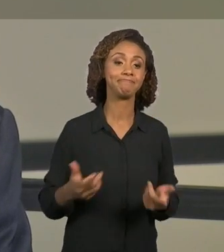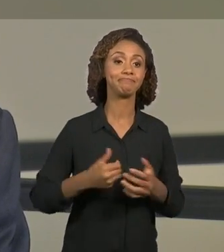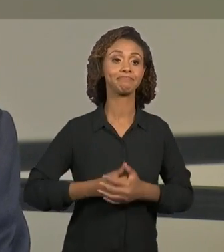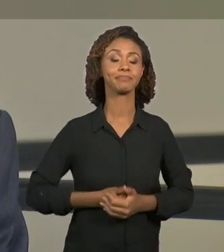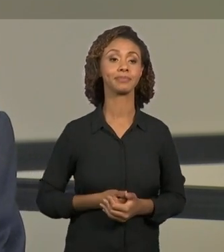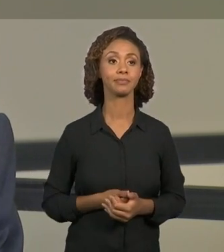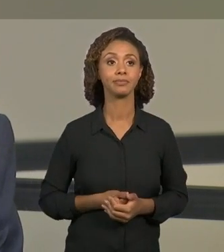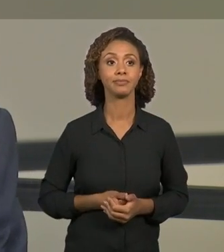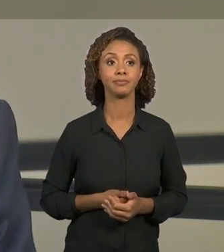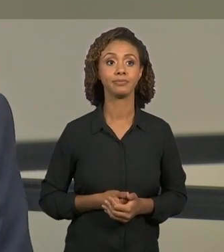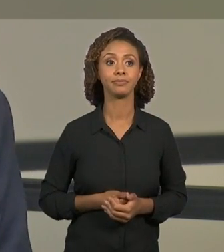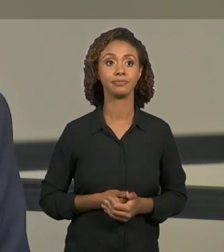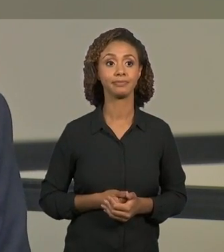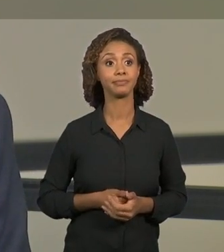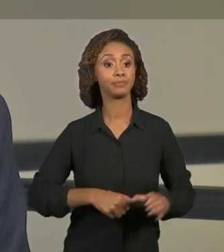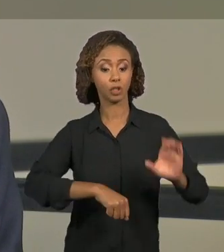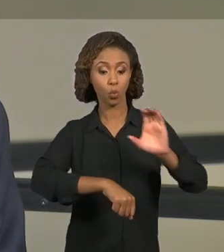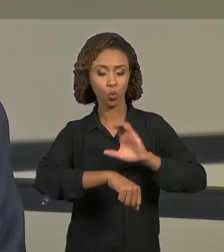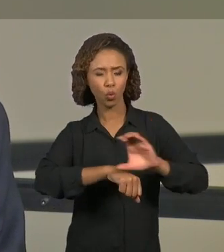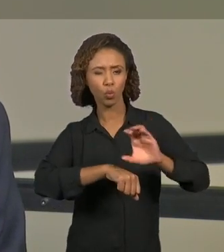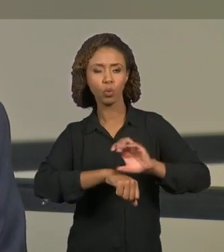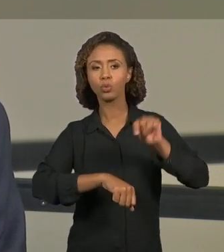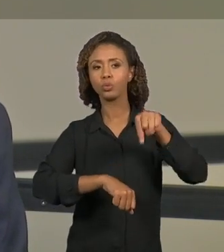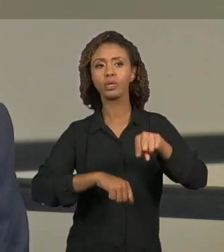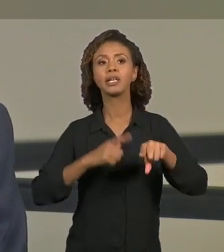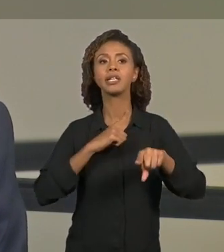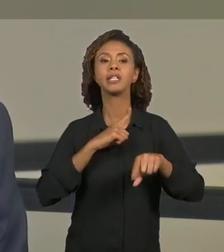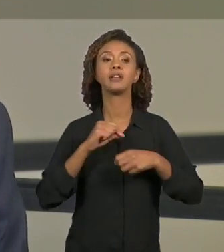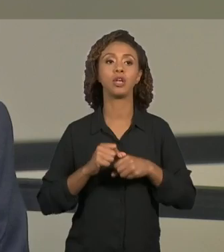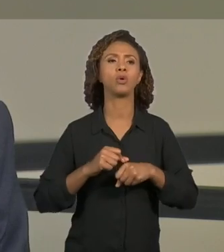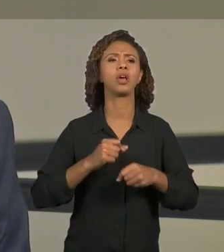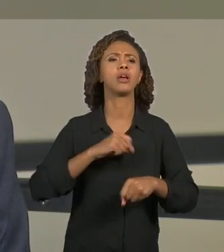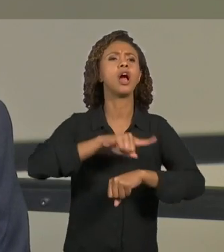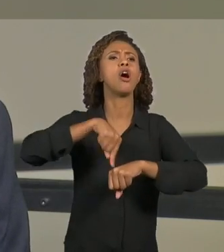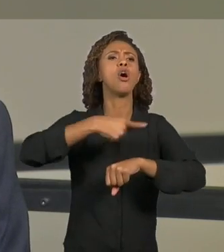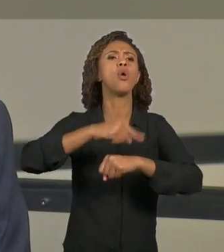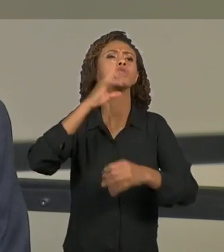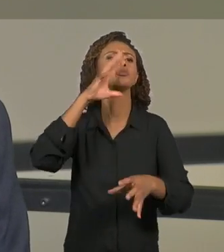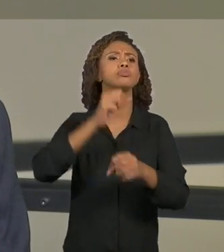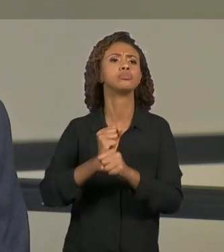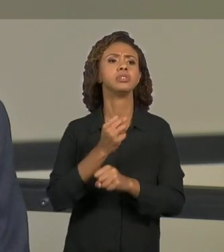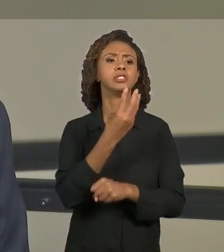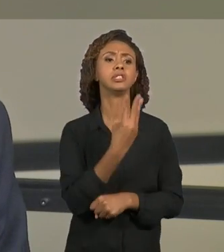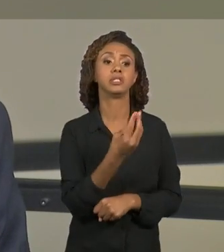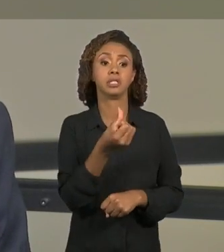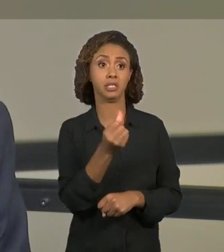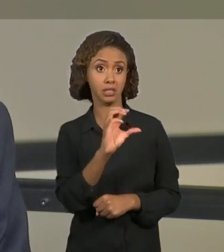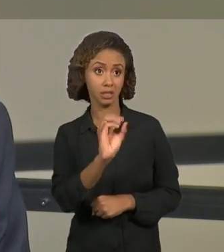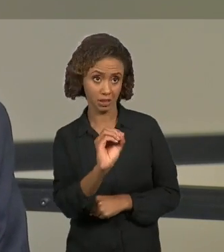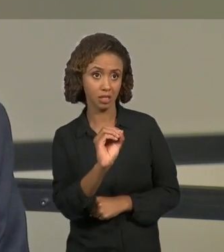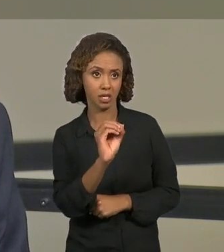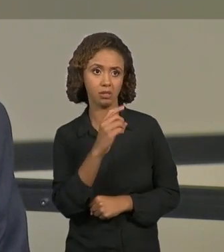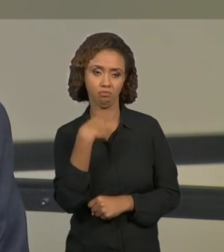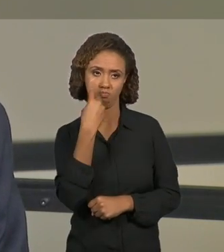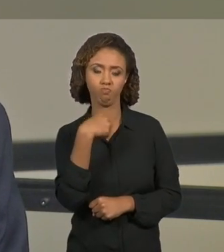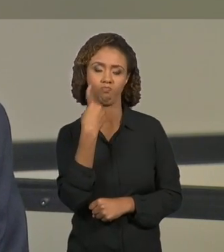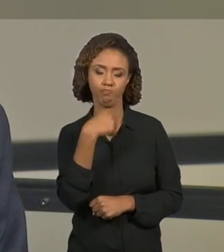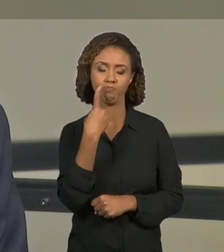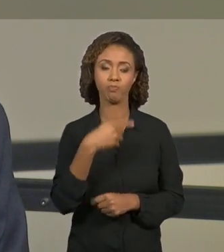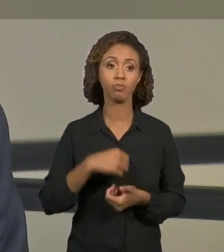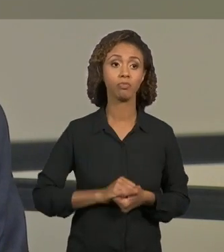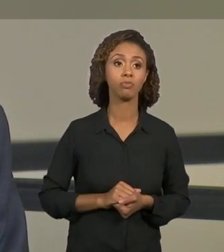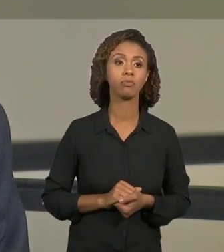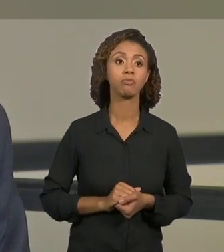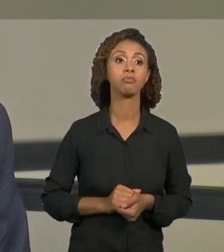o curso ele está estruturado em 360 horas né e inicialmente estavam